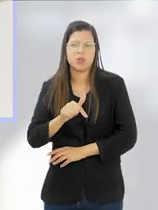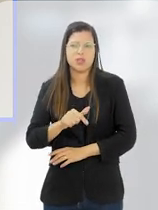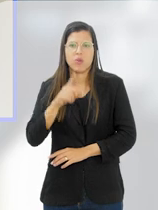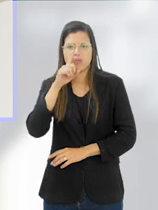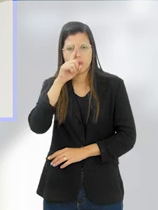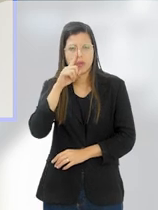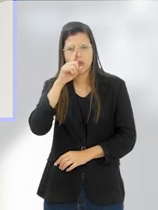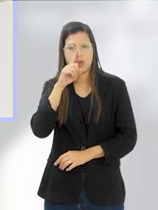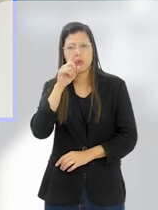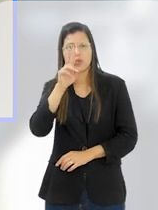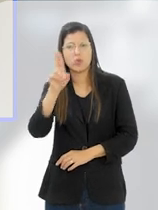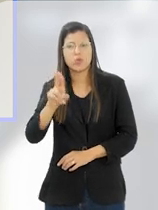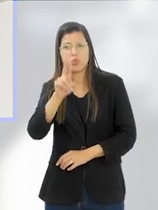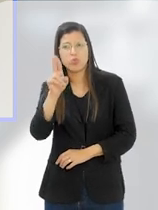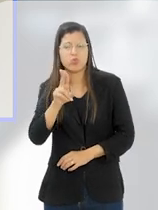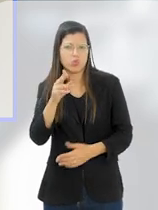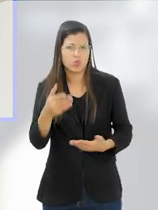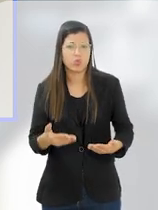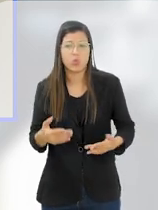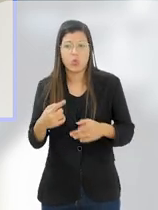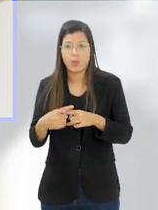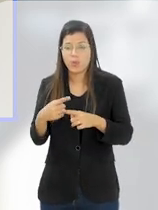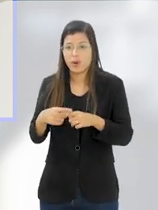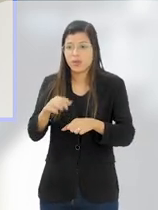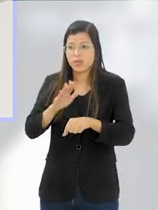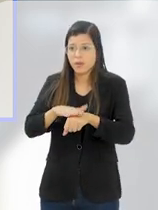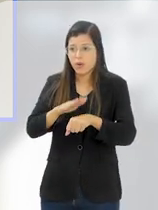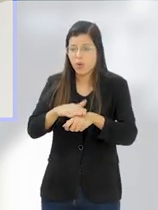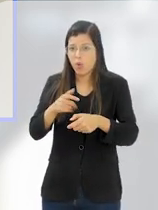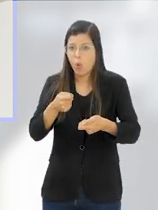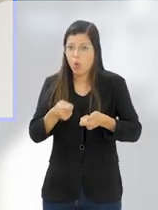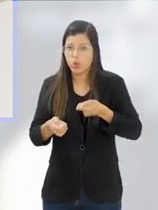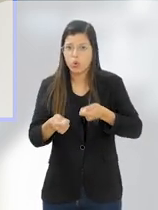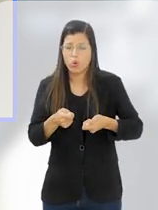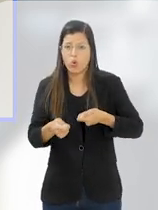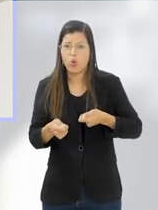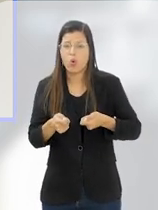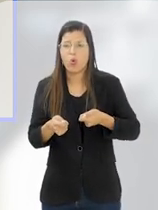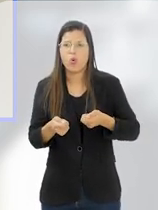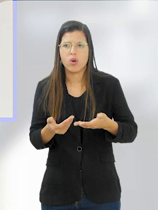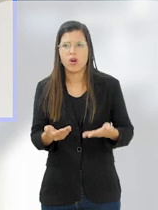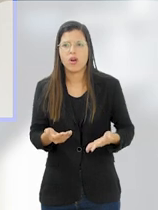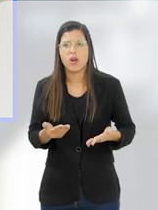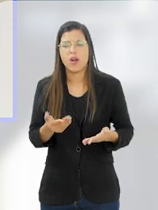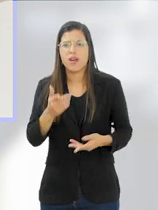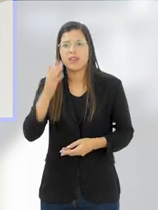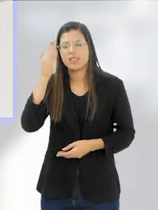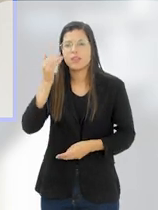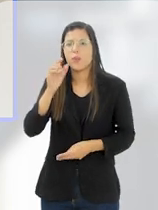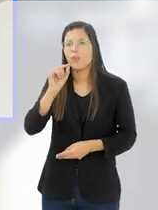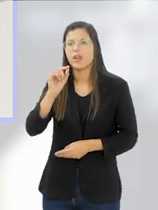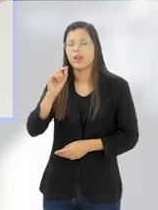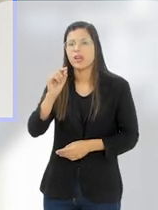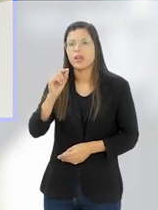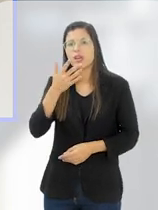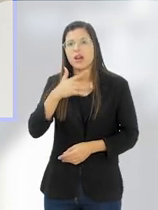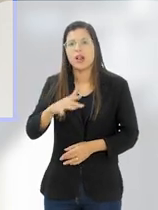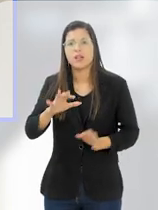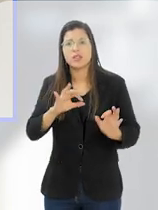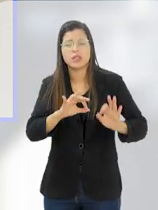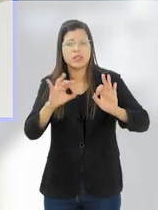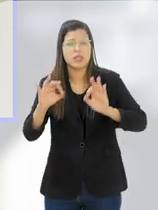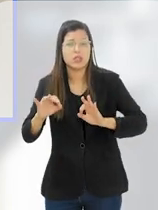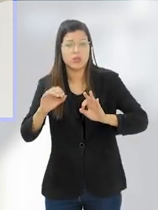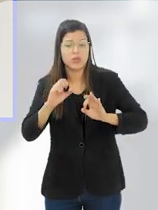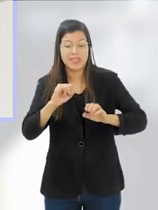de tela. Porque você que vai controlar a programação, você vai saber o que a criança está vendo. Se você liga o YouTube, você já